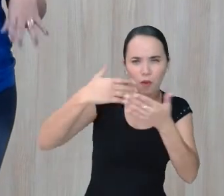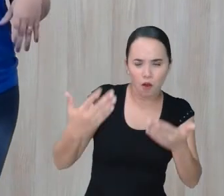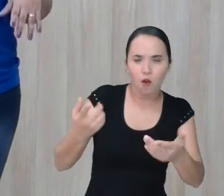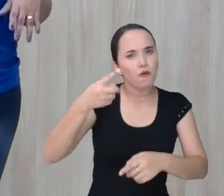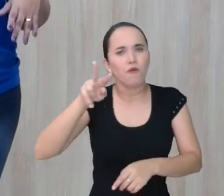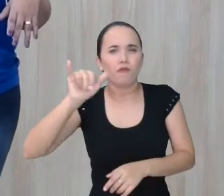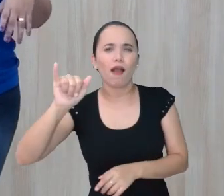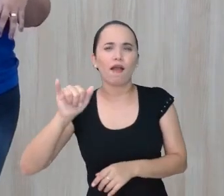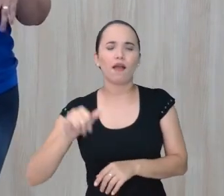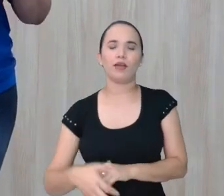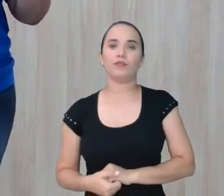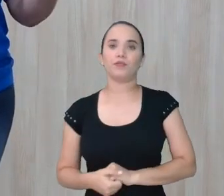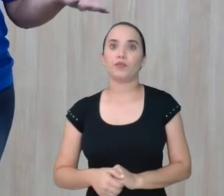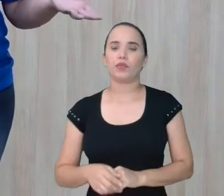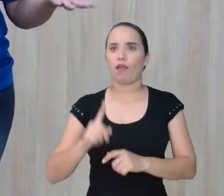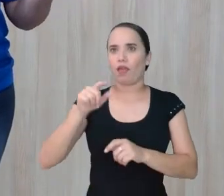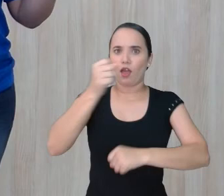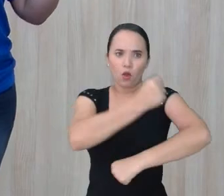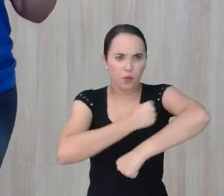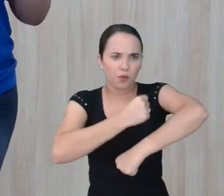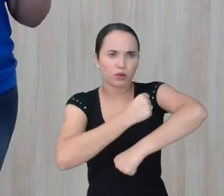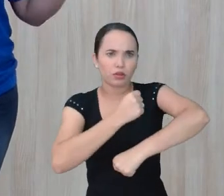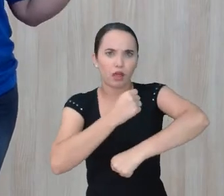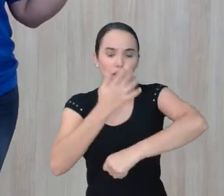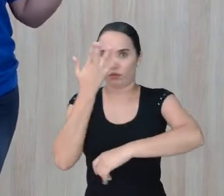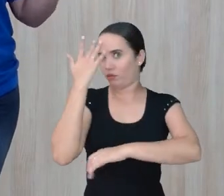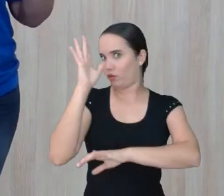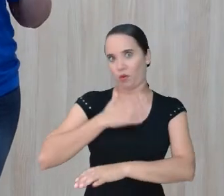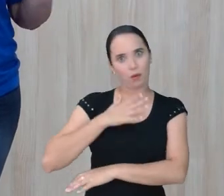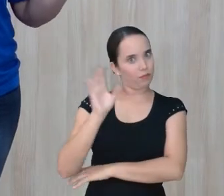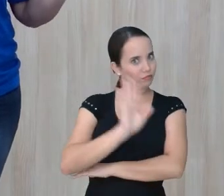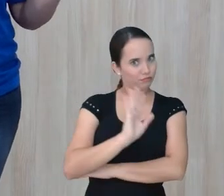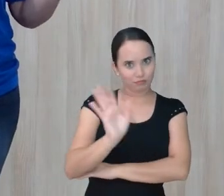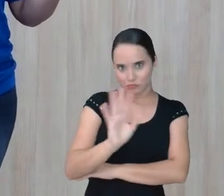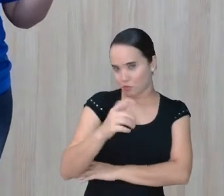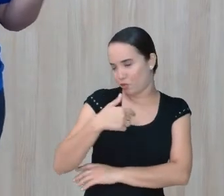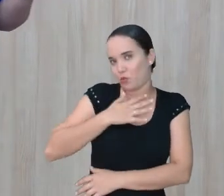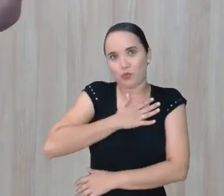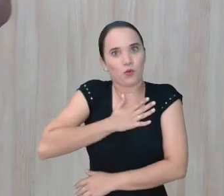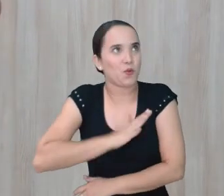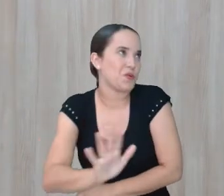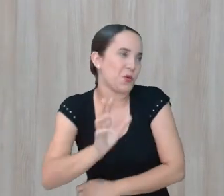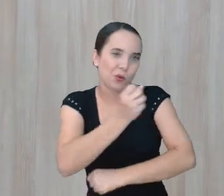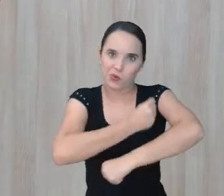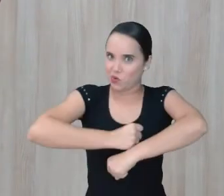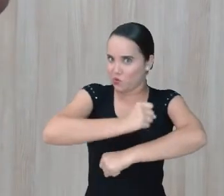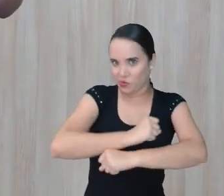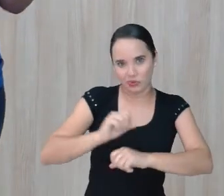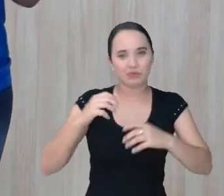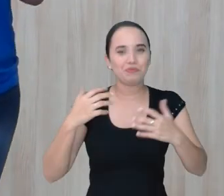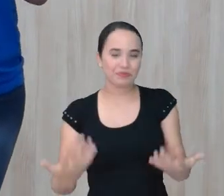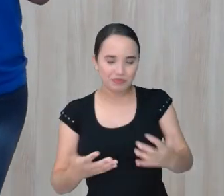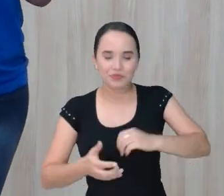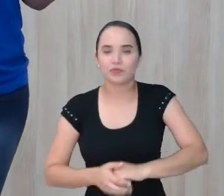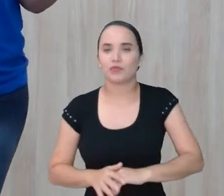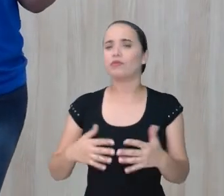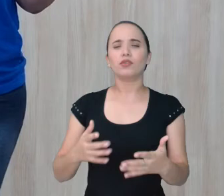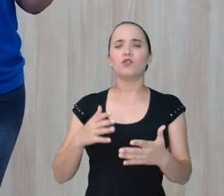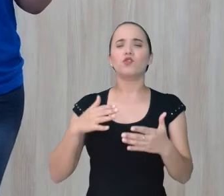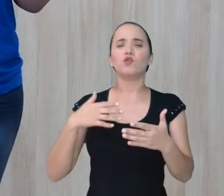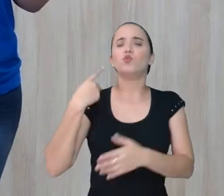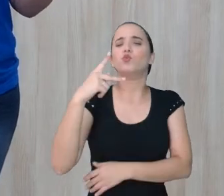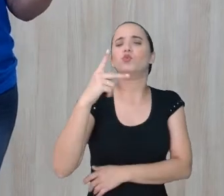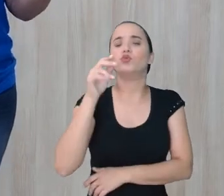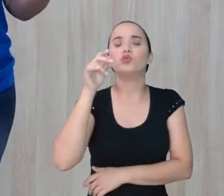pesquisa. É culinária? Não seria o meu interesse, tá? Eu não gosto de cozinhar. Então, qual é o seu